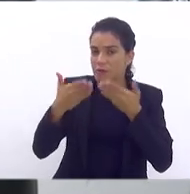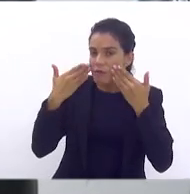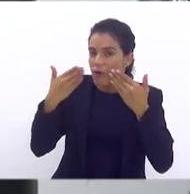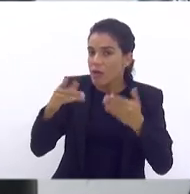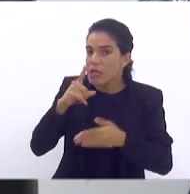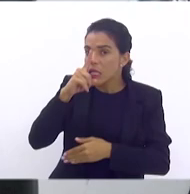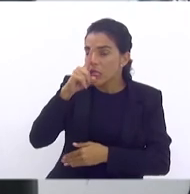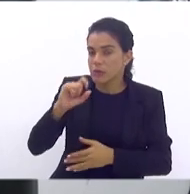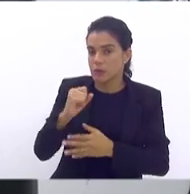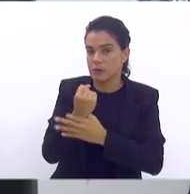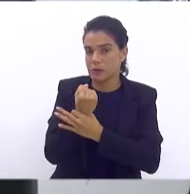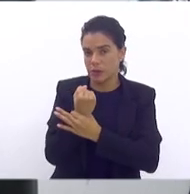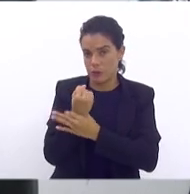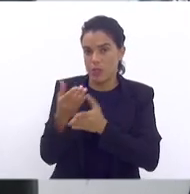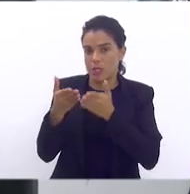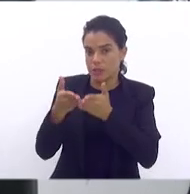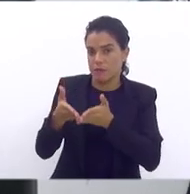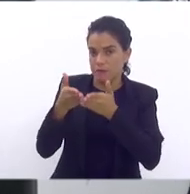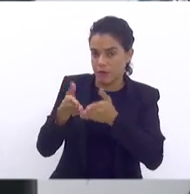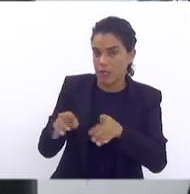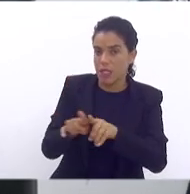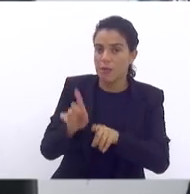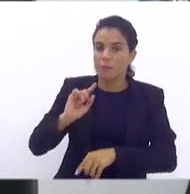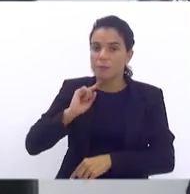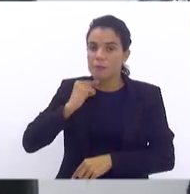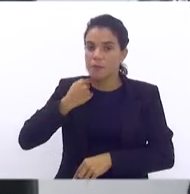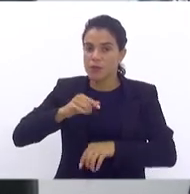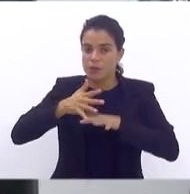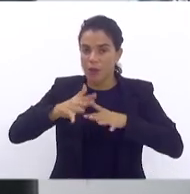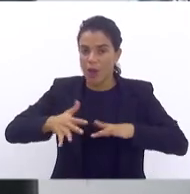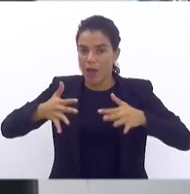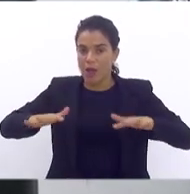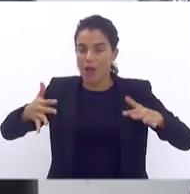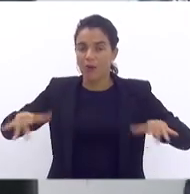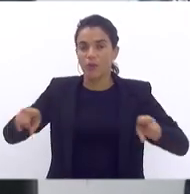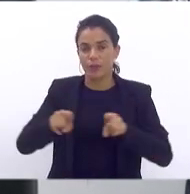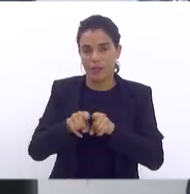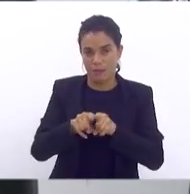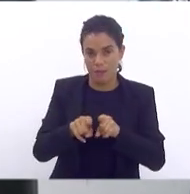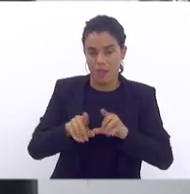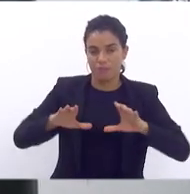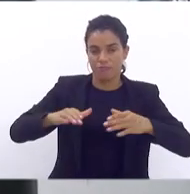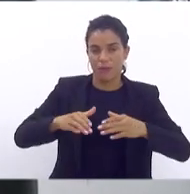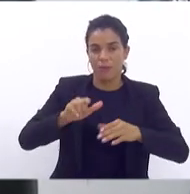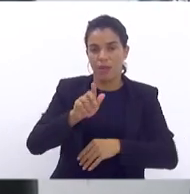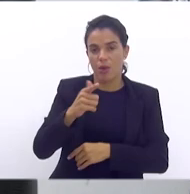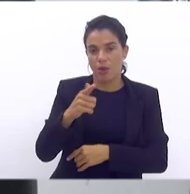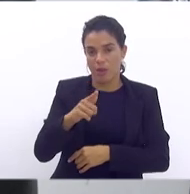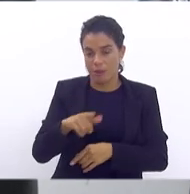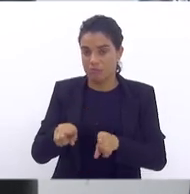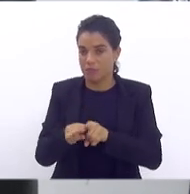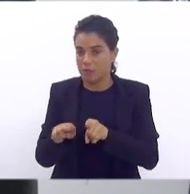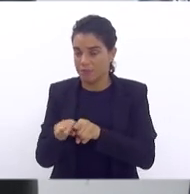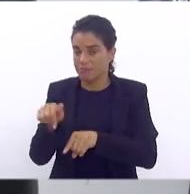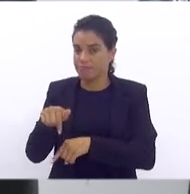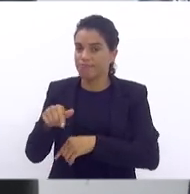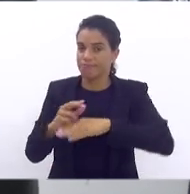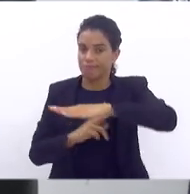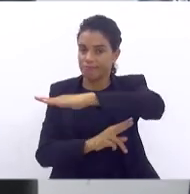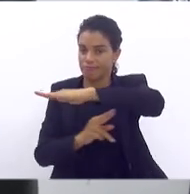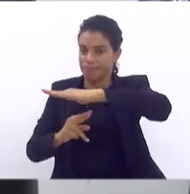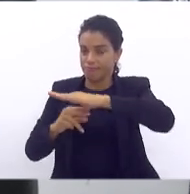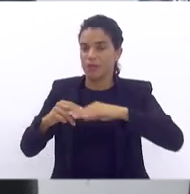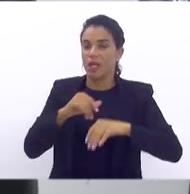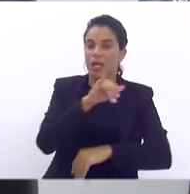risco à segurança da navegação, à poluição do mar e das instalações da Baía de Guanabara, inclusive da ponte em Niterói. Aí nós